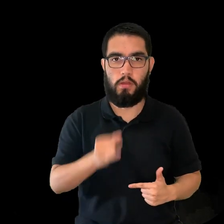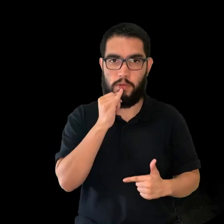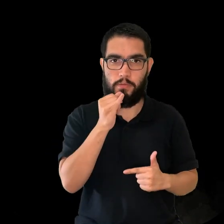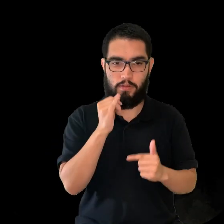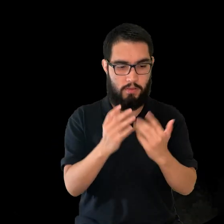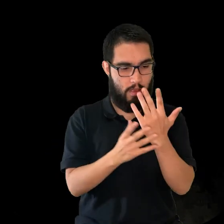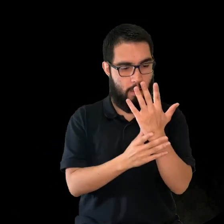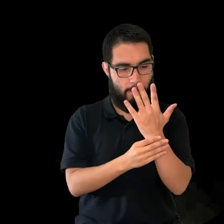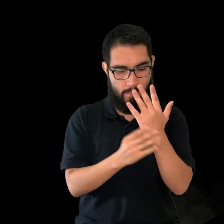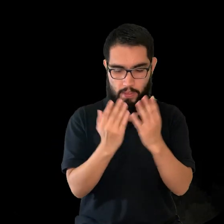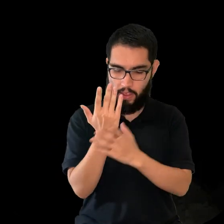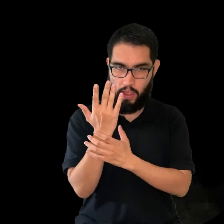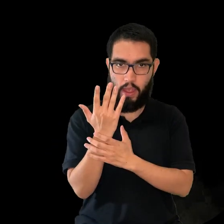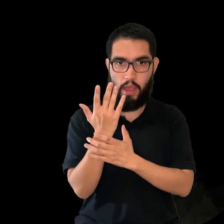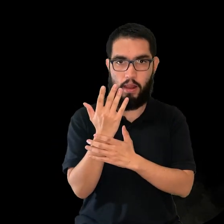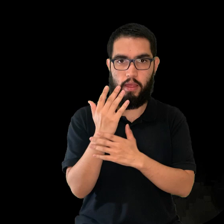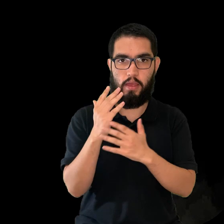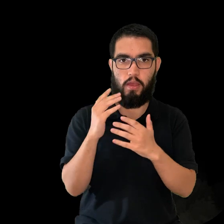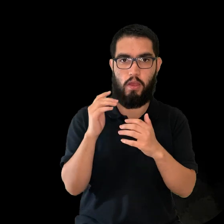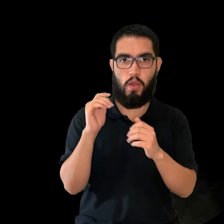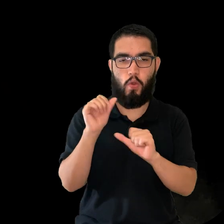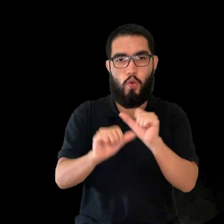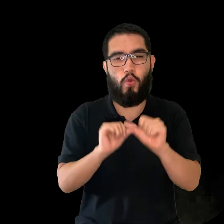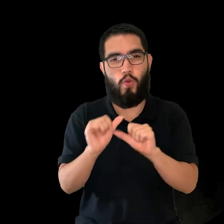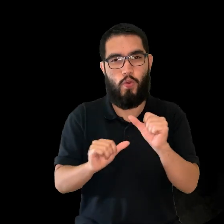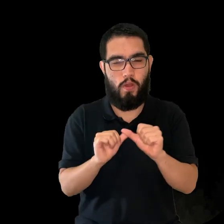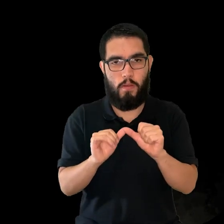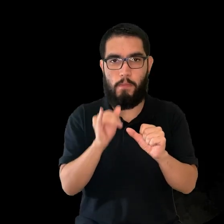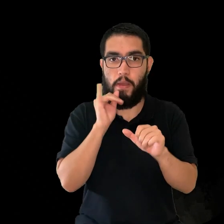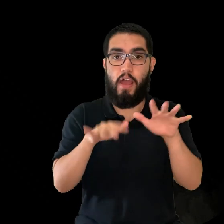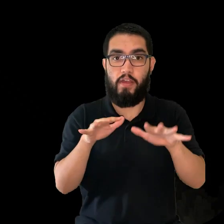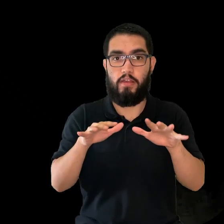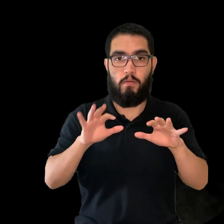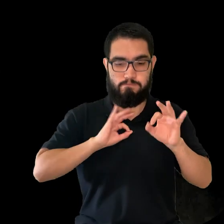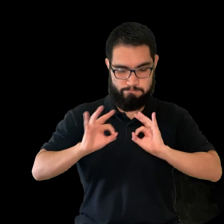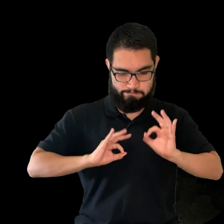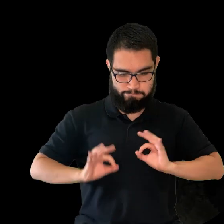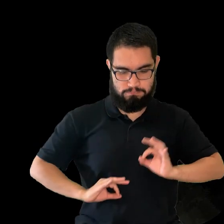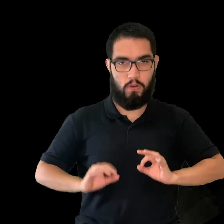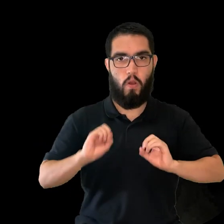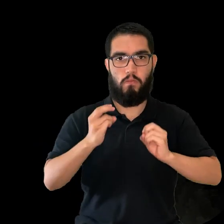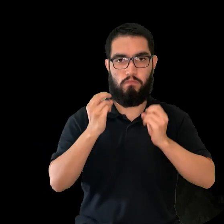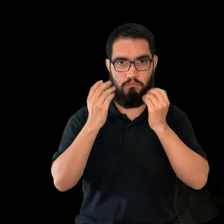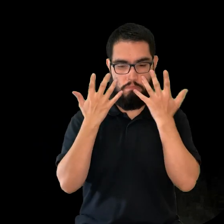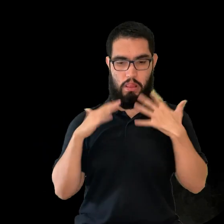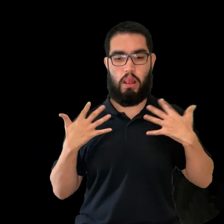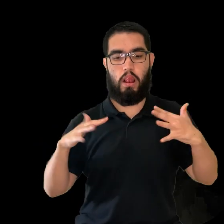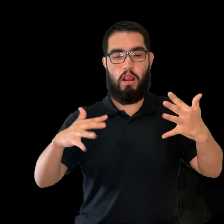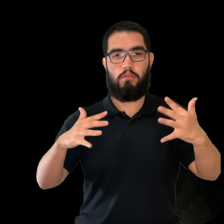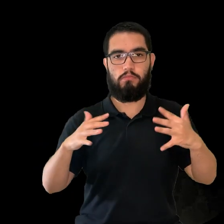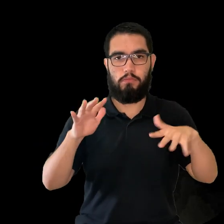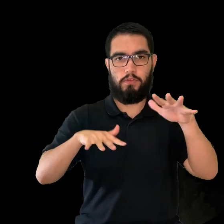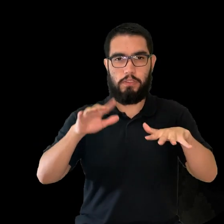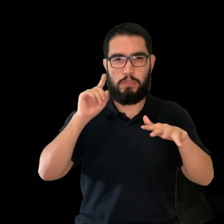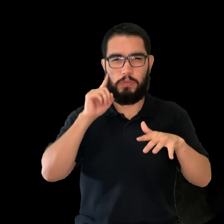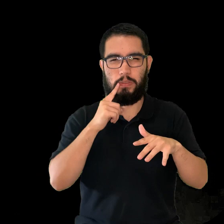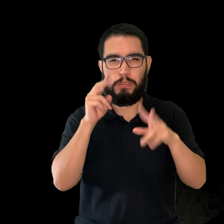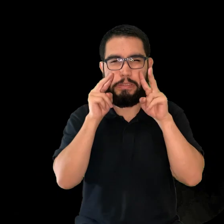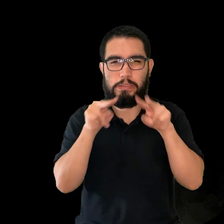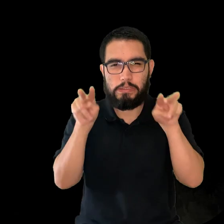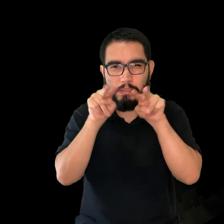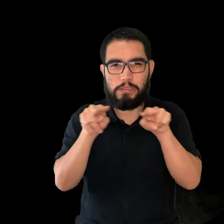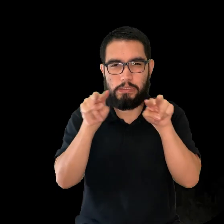com a tonalidade da sua pele. Muitas vezes, muitas estampas, bolinhas, interfere